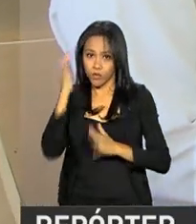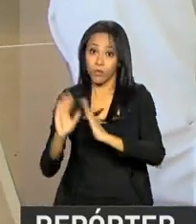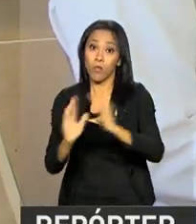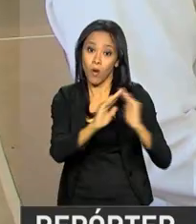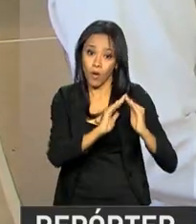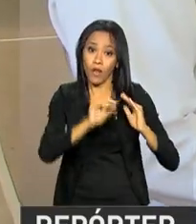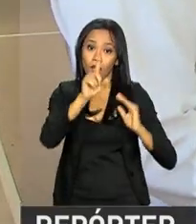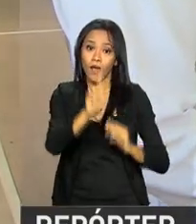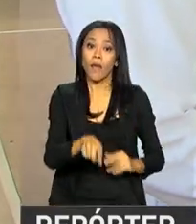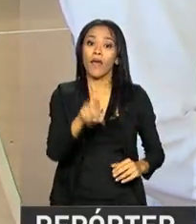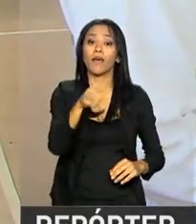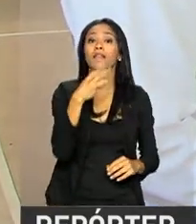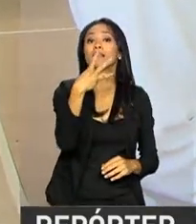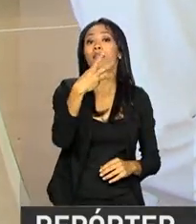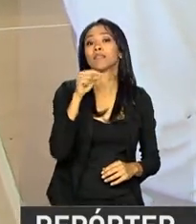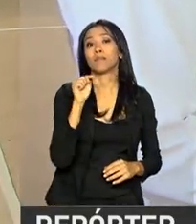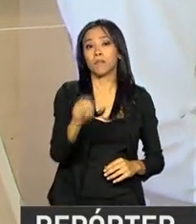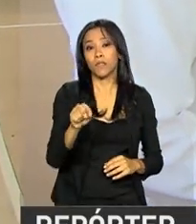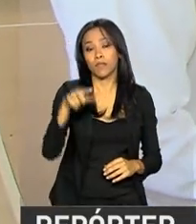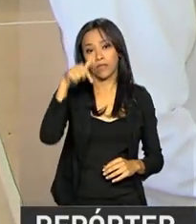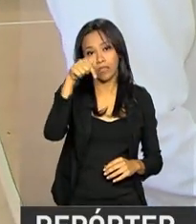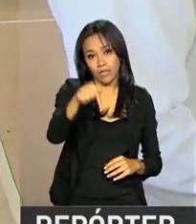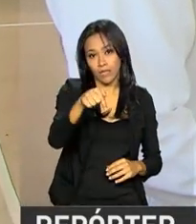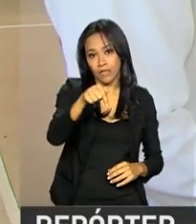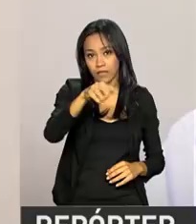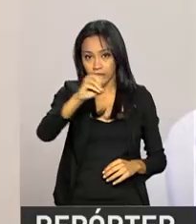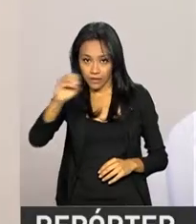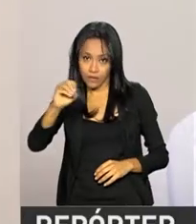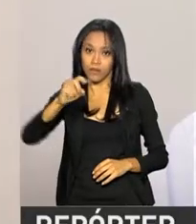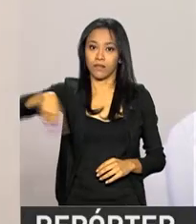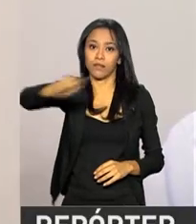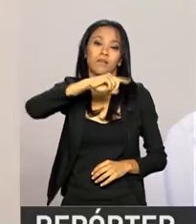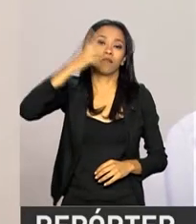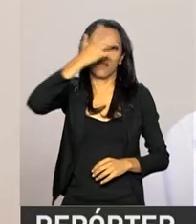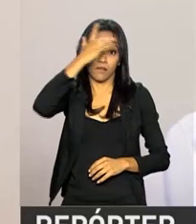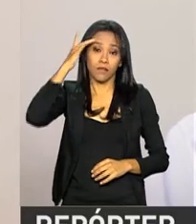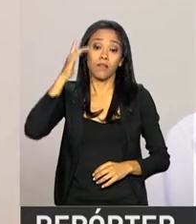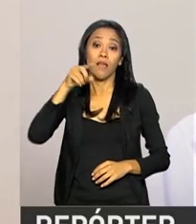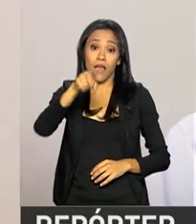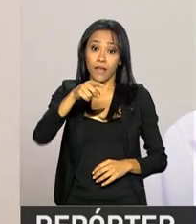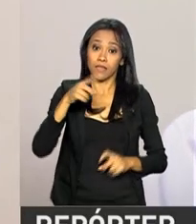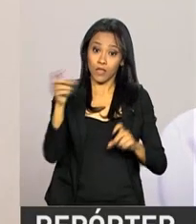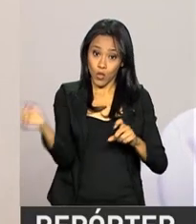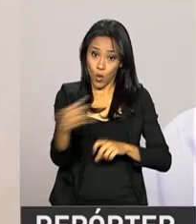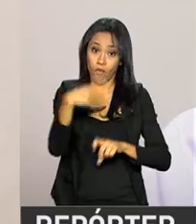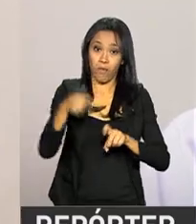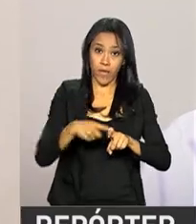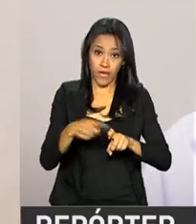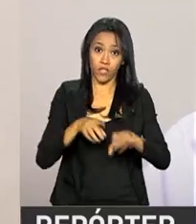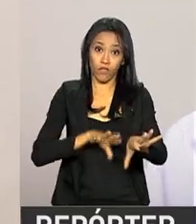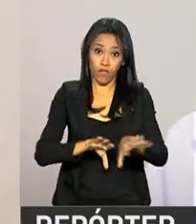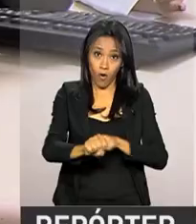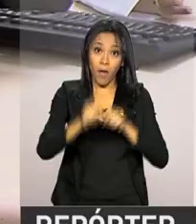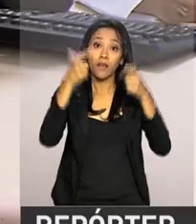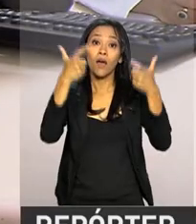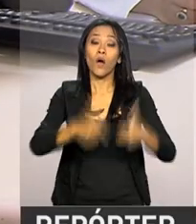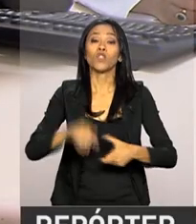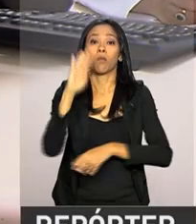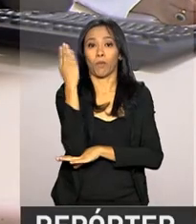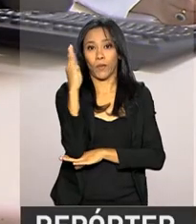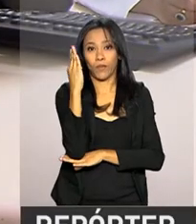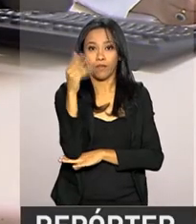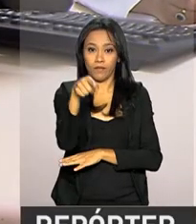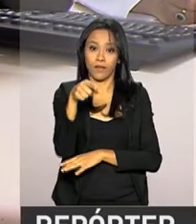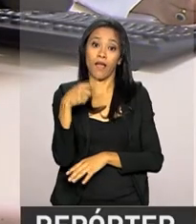composta por cerca de 3.700 pacientes o desafio da nova médica formada neste ano na bolívia é